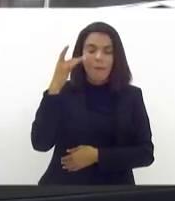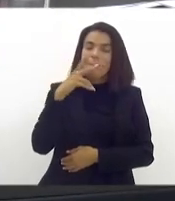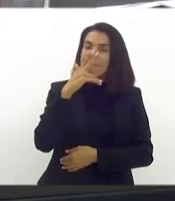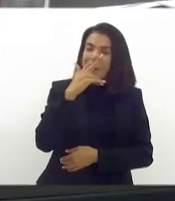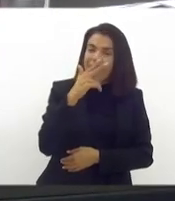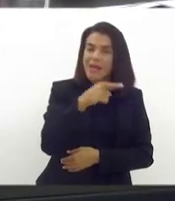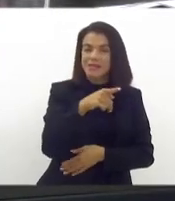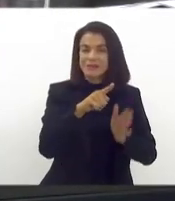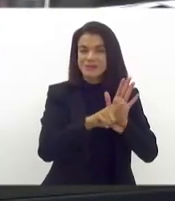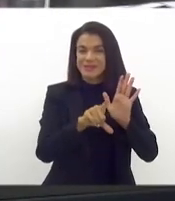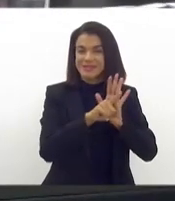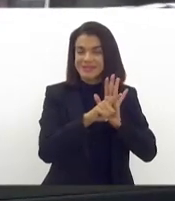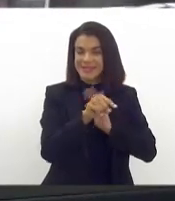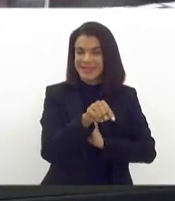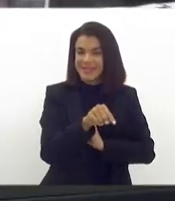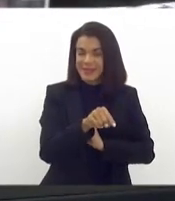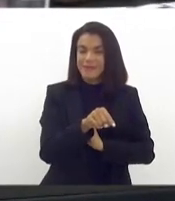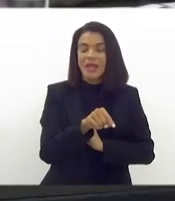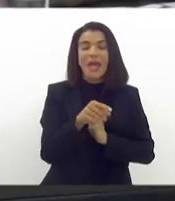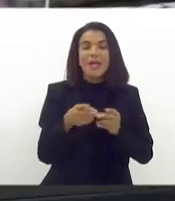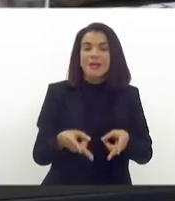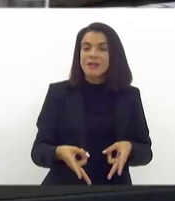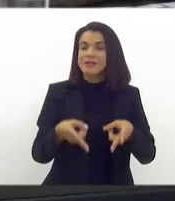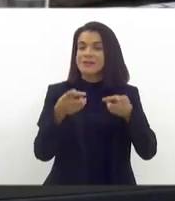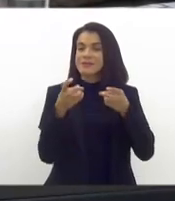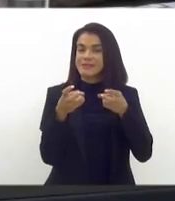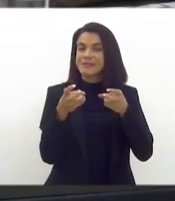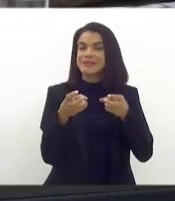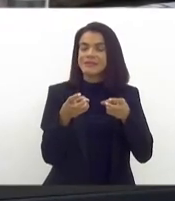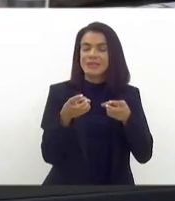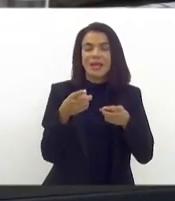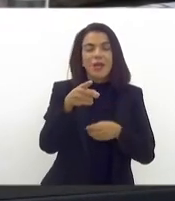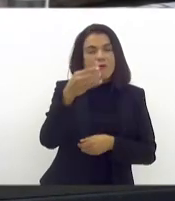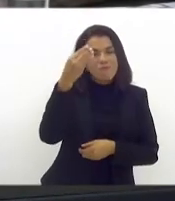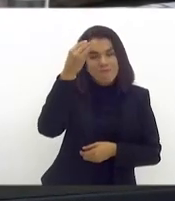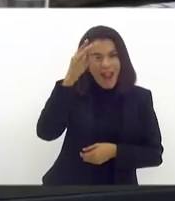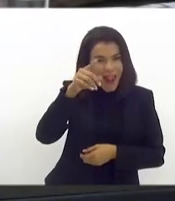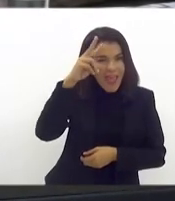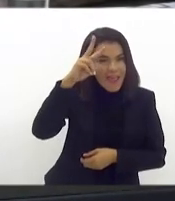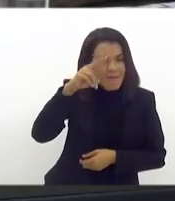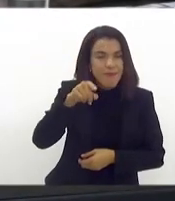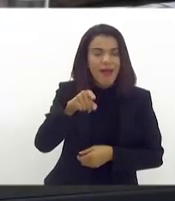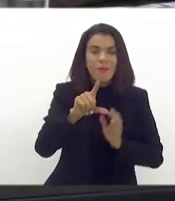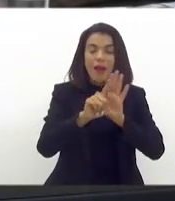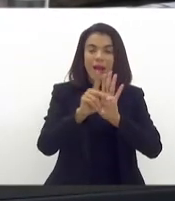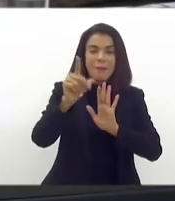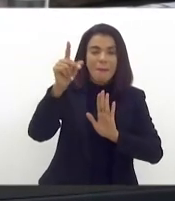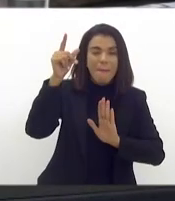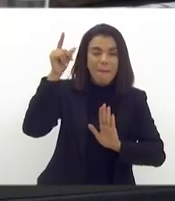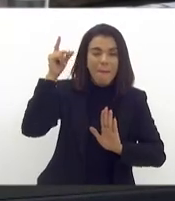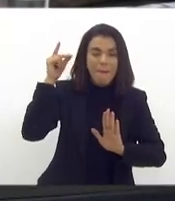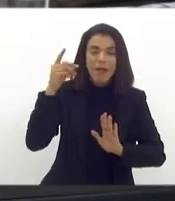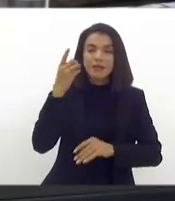Rosenberg. E depois se viu que tinha, não sei se Vossa Excelência se lembra, uma lei antiga, se não me